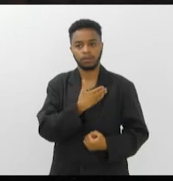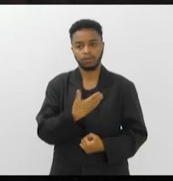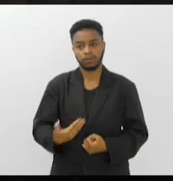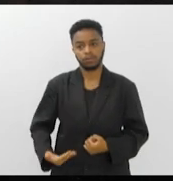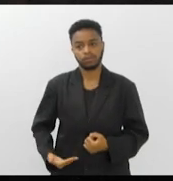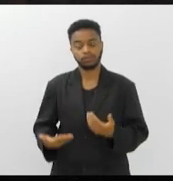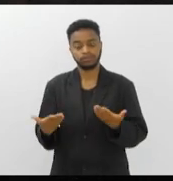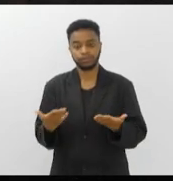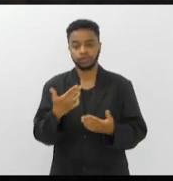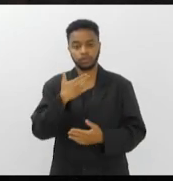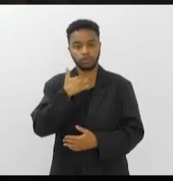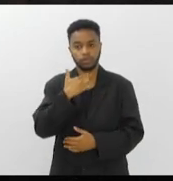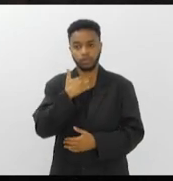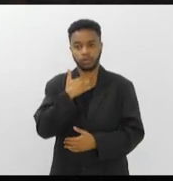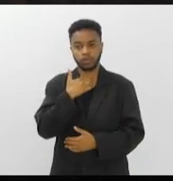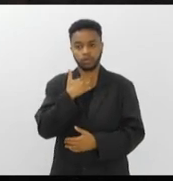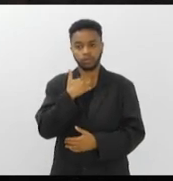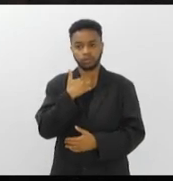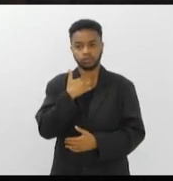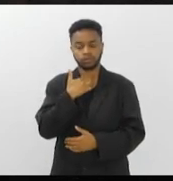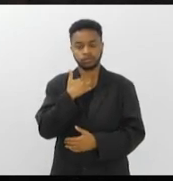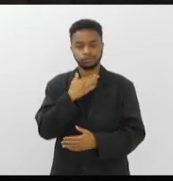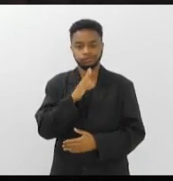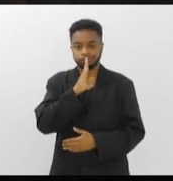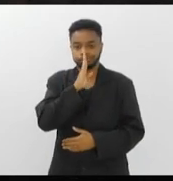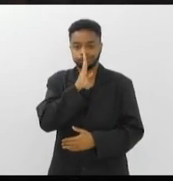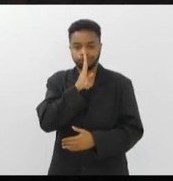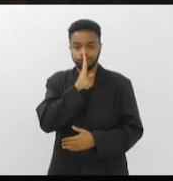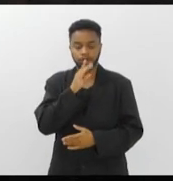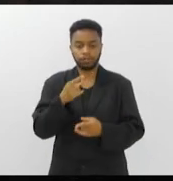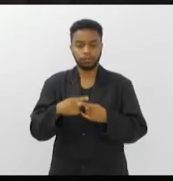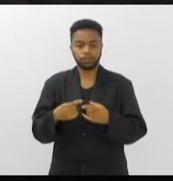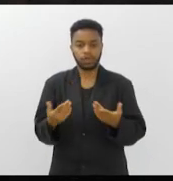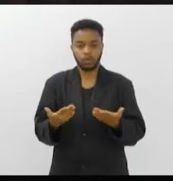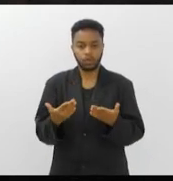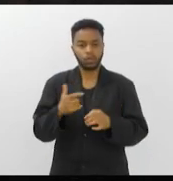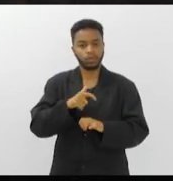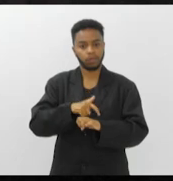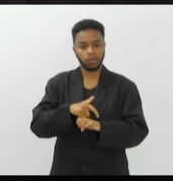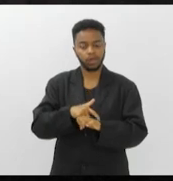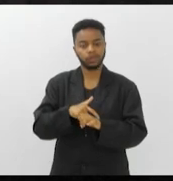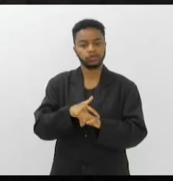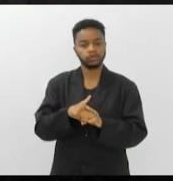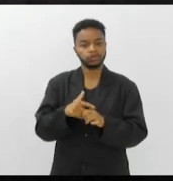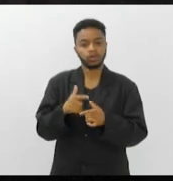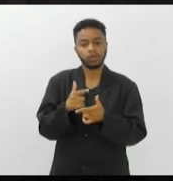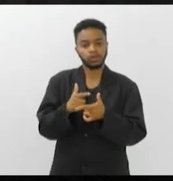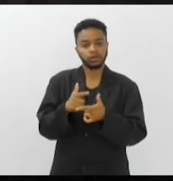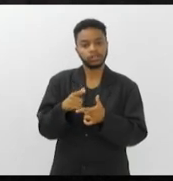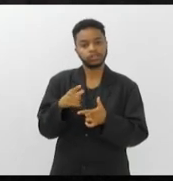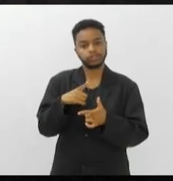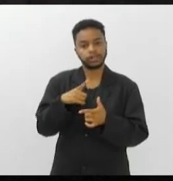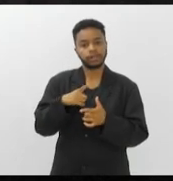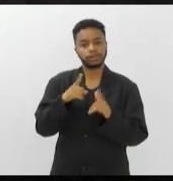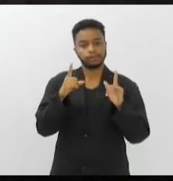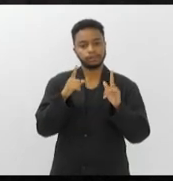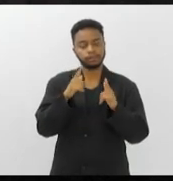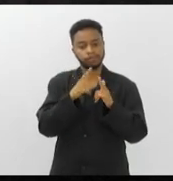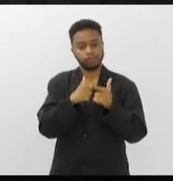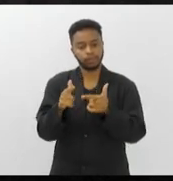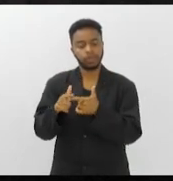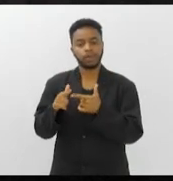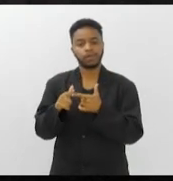não podia nos furtar de falar desse momento conturbado, problemático, com essa aprovação do